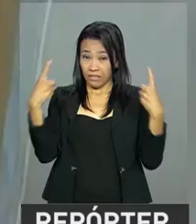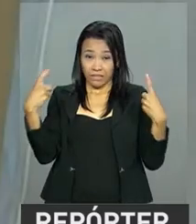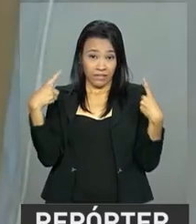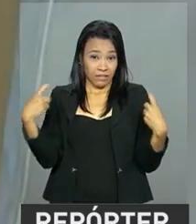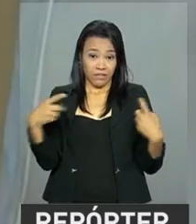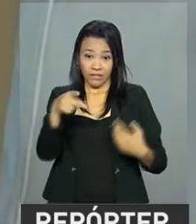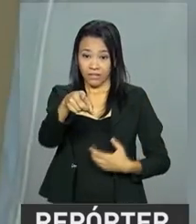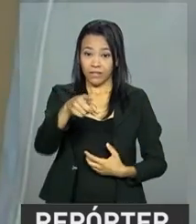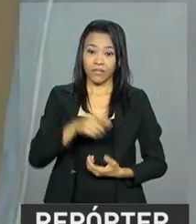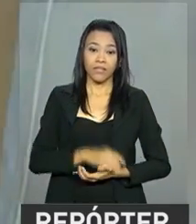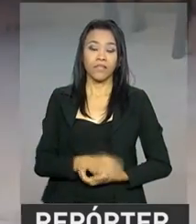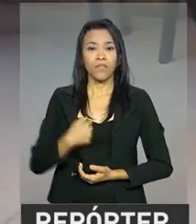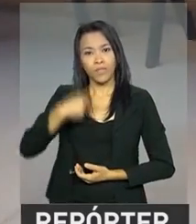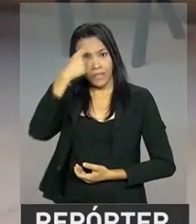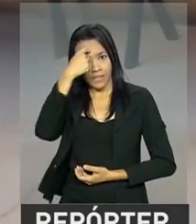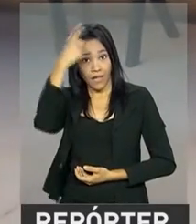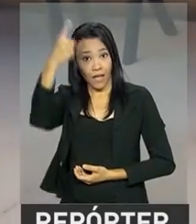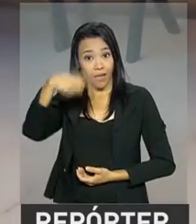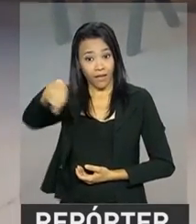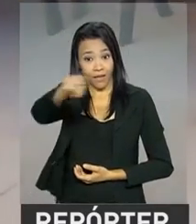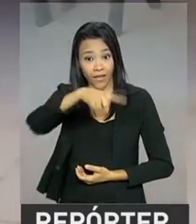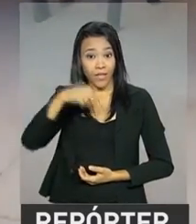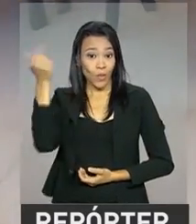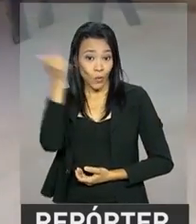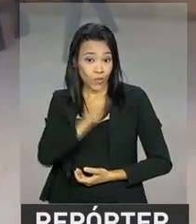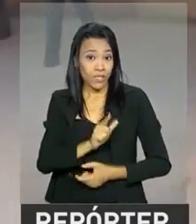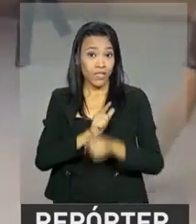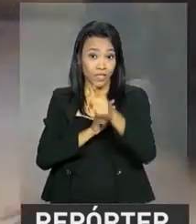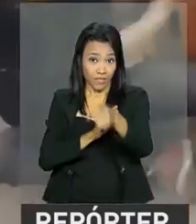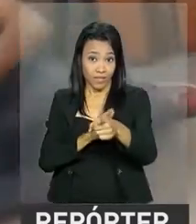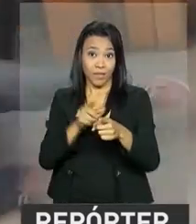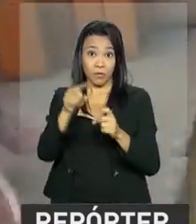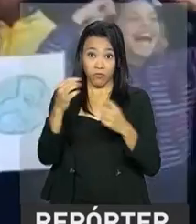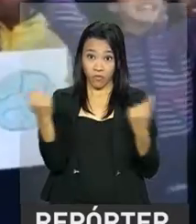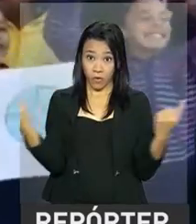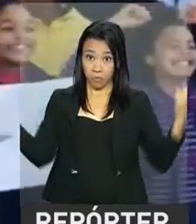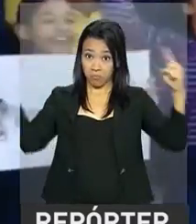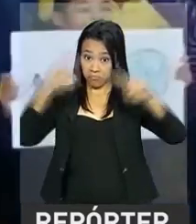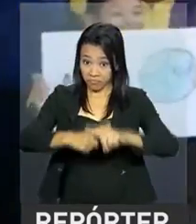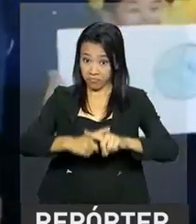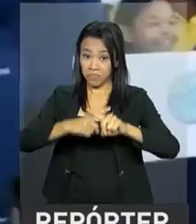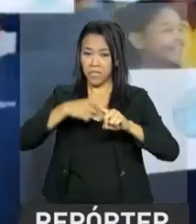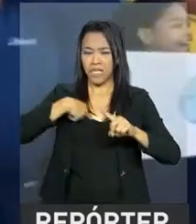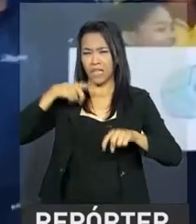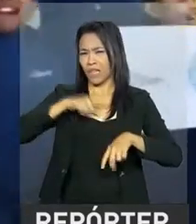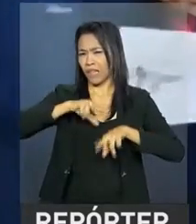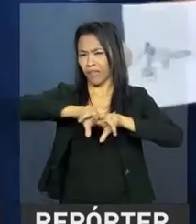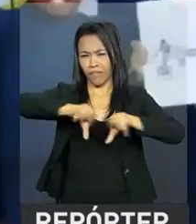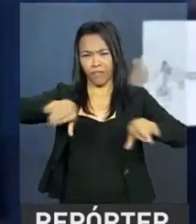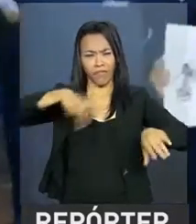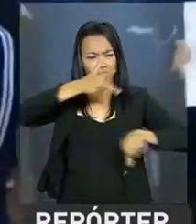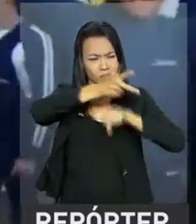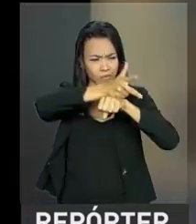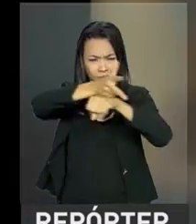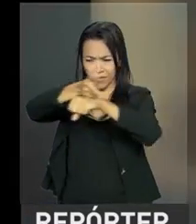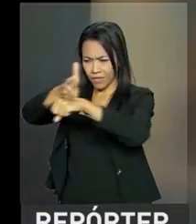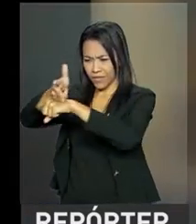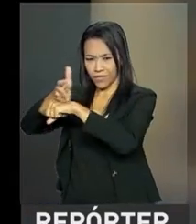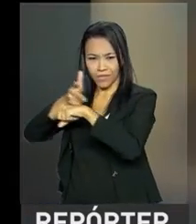Não faltou criatividade para os estudantes que ganharam o concurso. Teve de tudo nos vídeos feitos por alunos de escolas de todo o